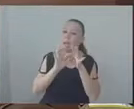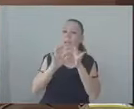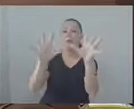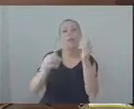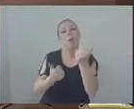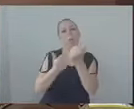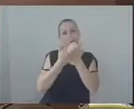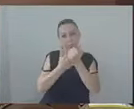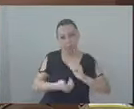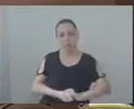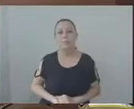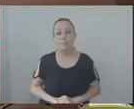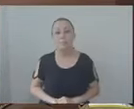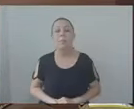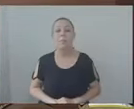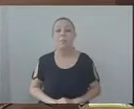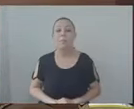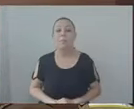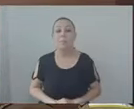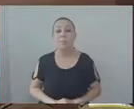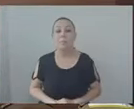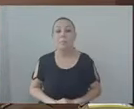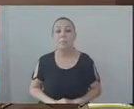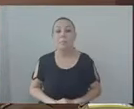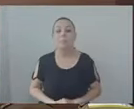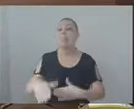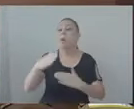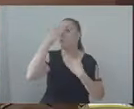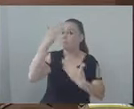Agradecemos mais uma vez a presença do coronel